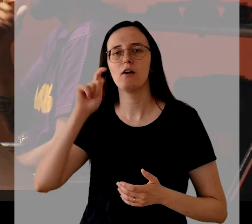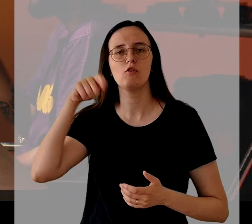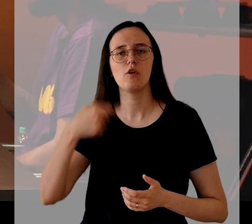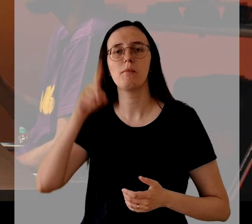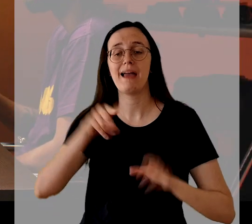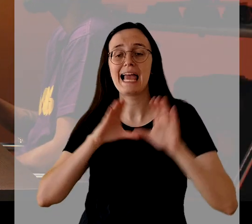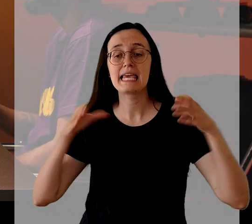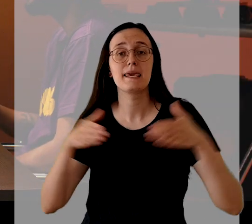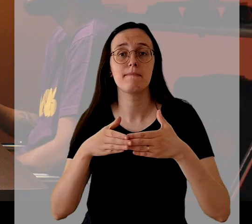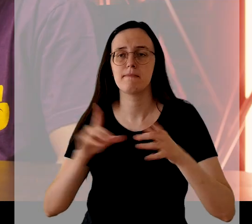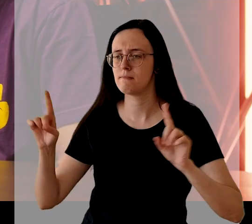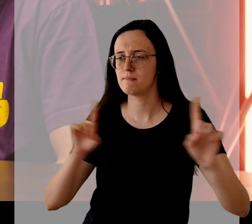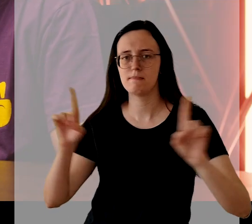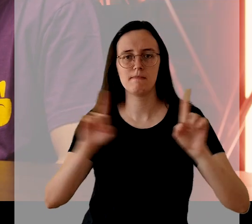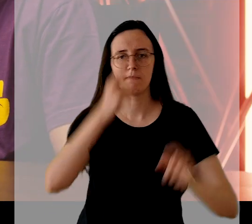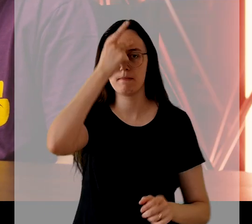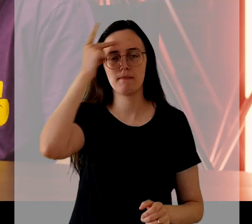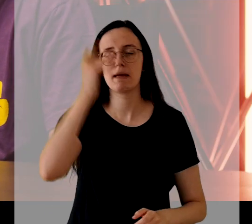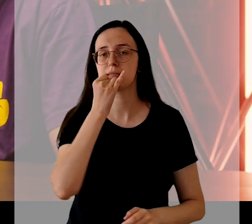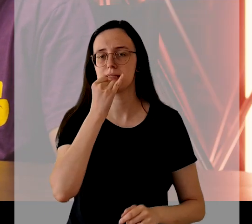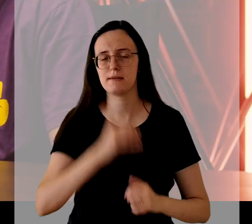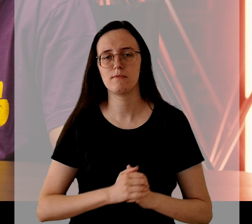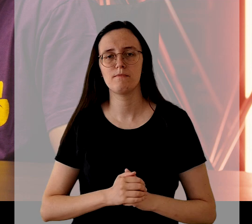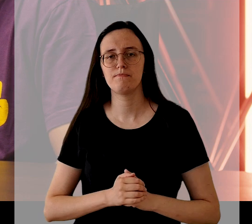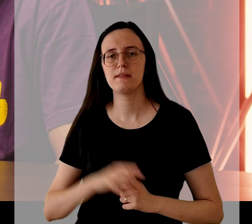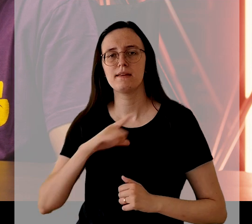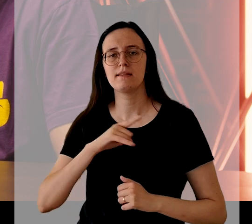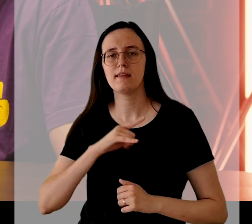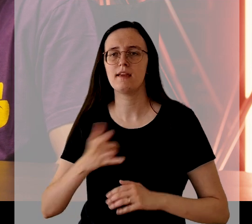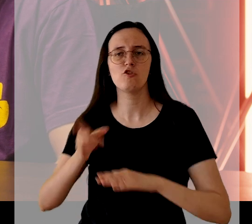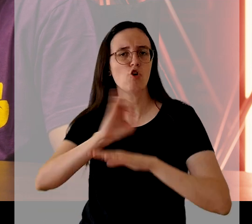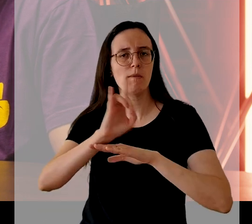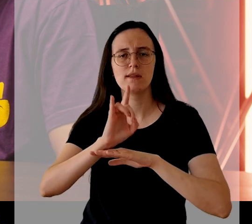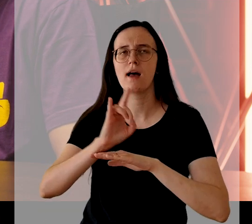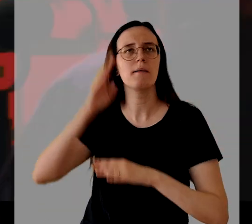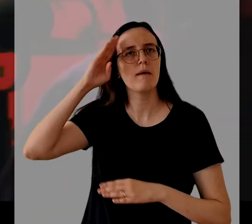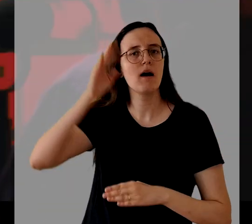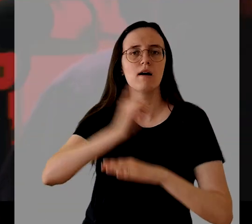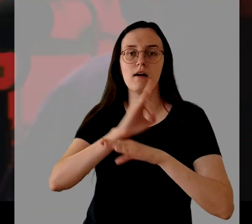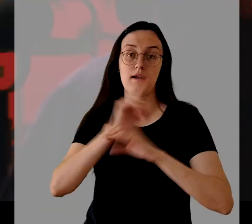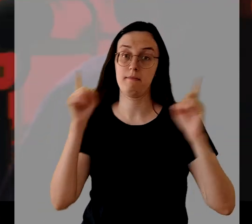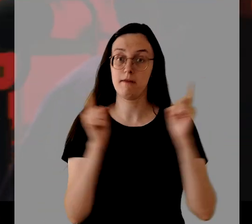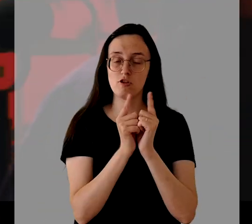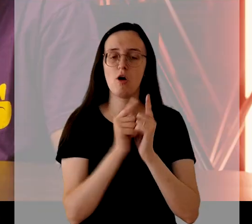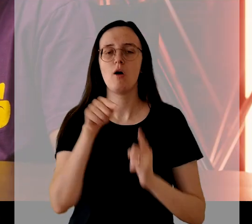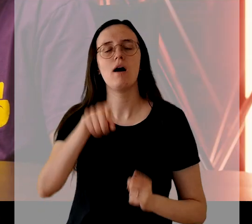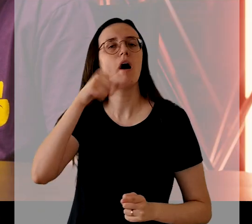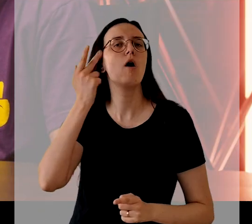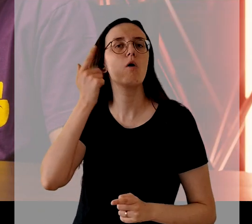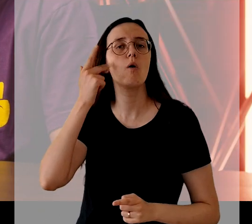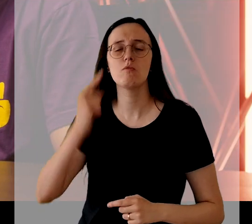Então, falando sobre composição de equipe, por exemplo, em documentários, principalmente documentários